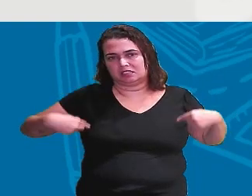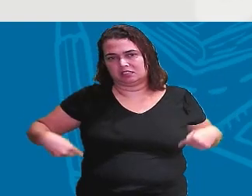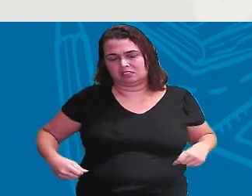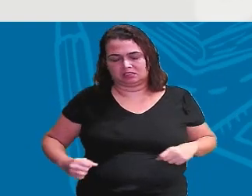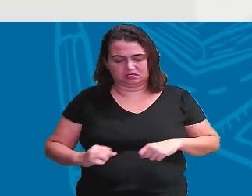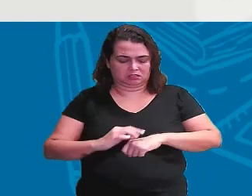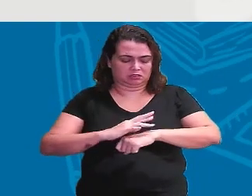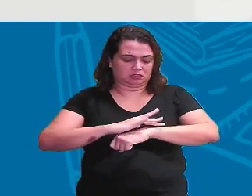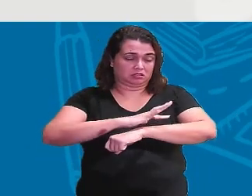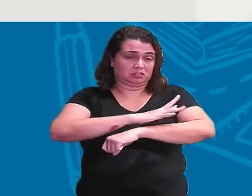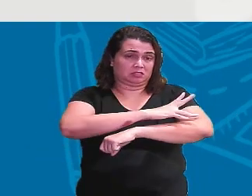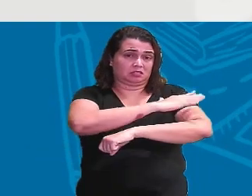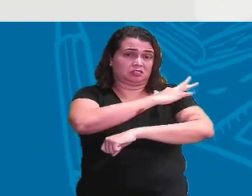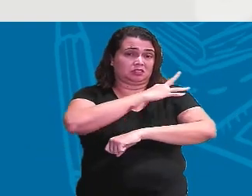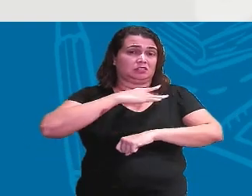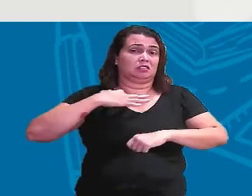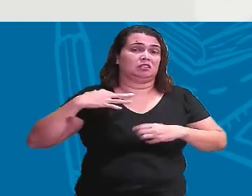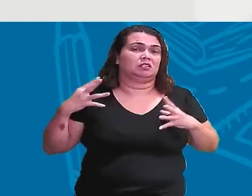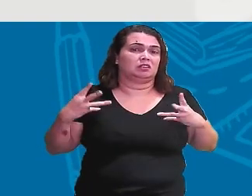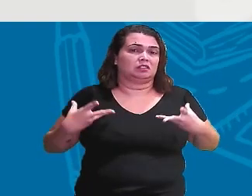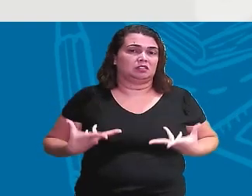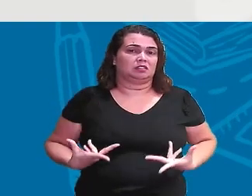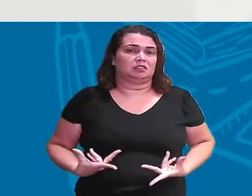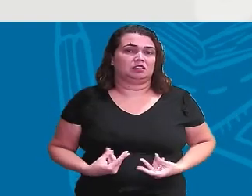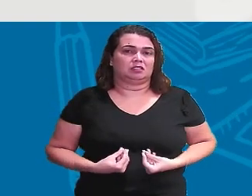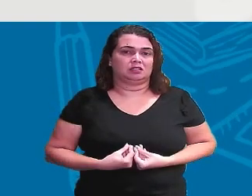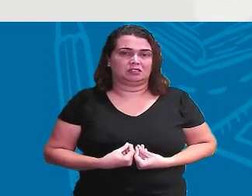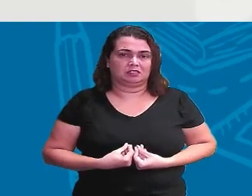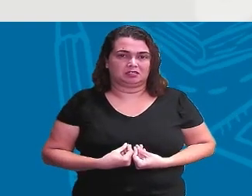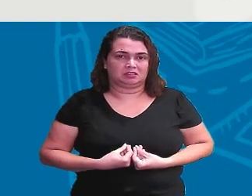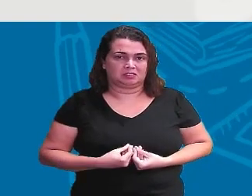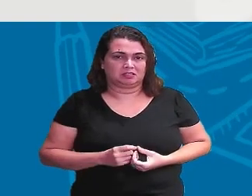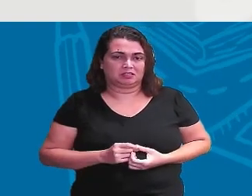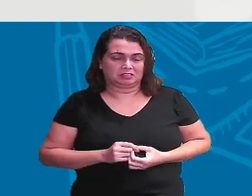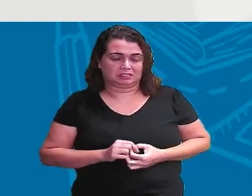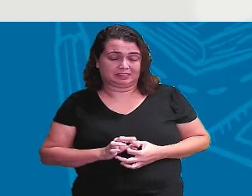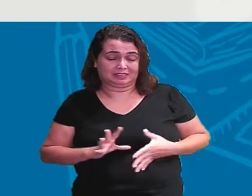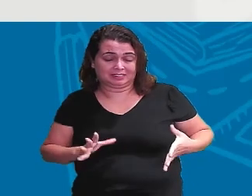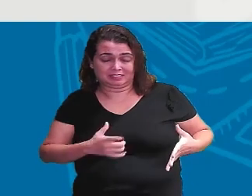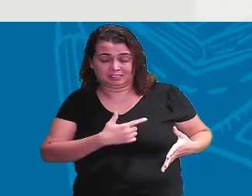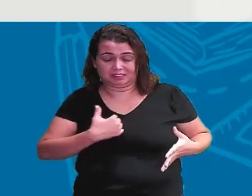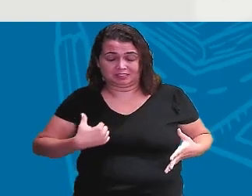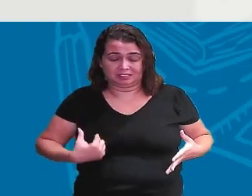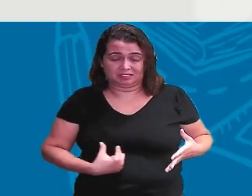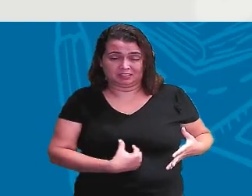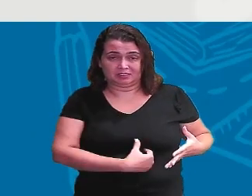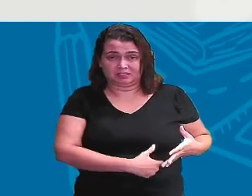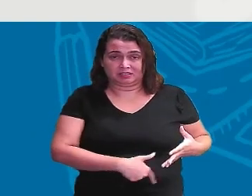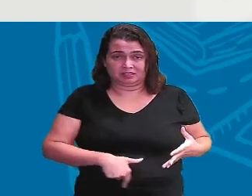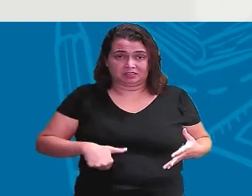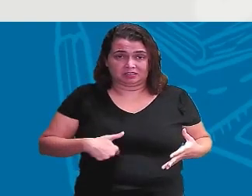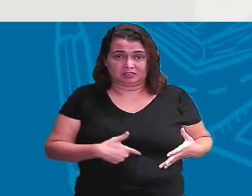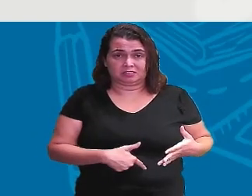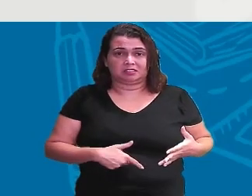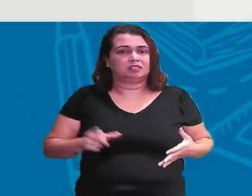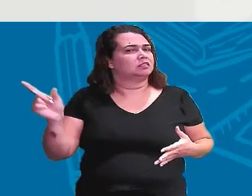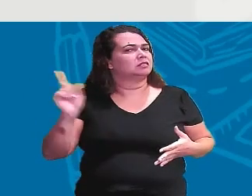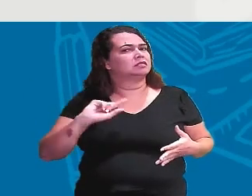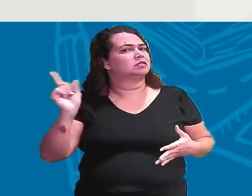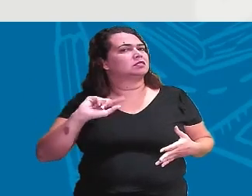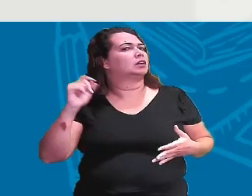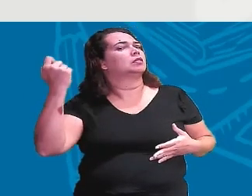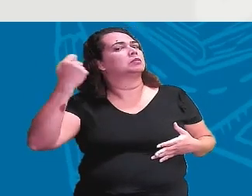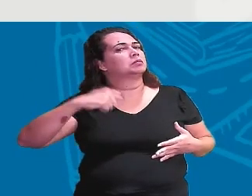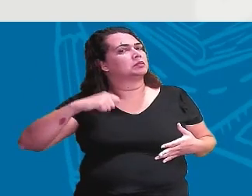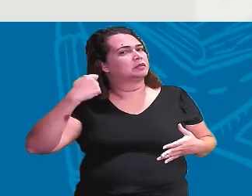os tecidos, tá certo? E também não é dissociado do sistema digestivo, afinal, o nosso sangue ele precisa,